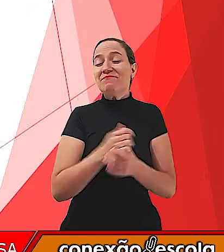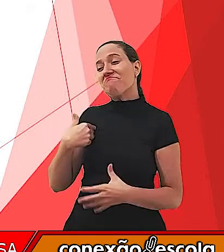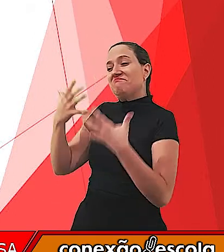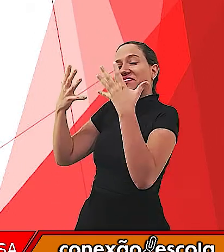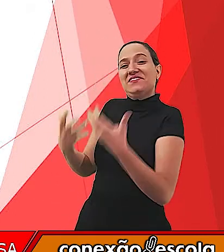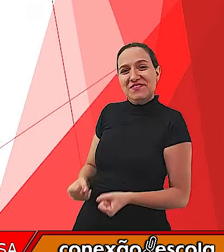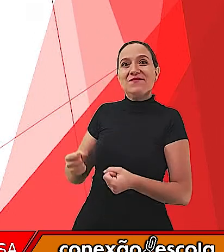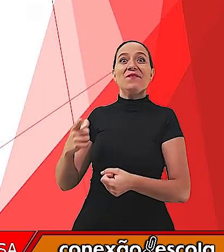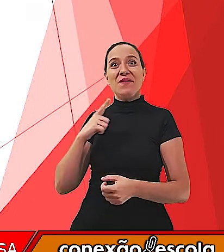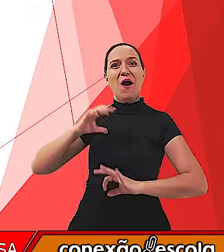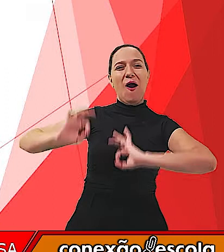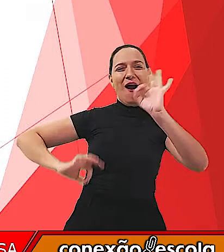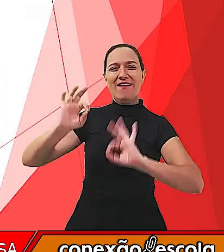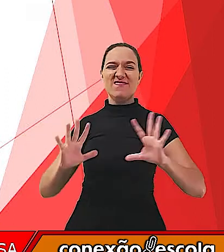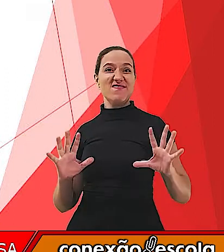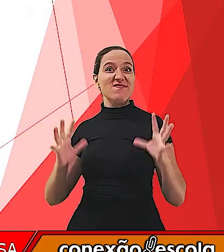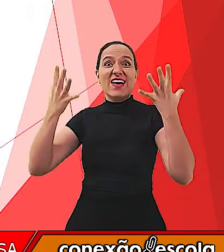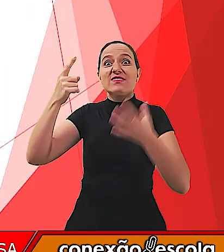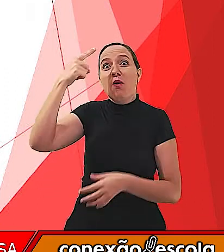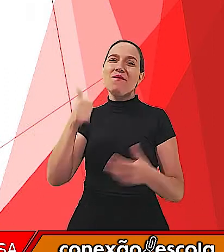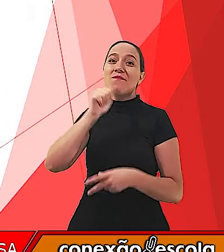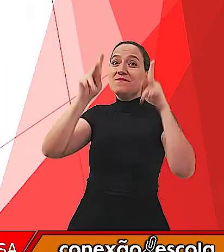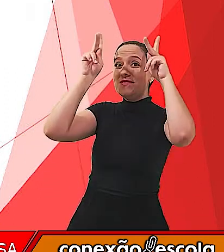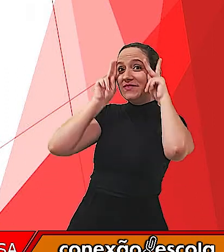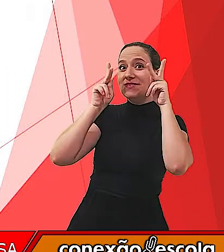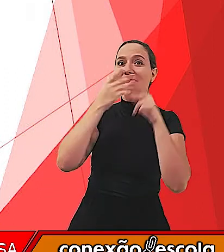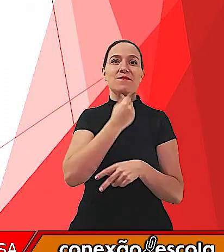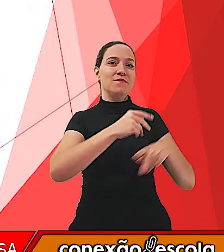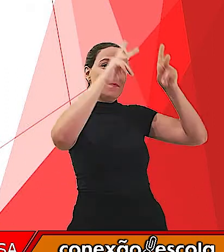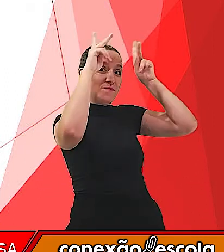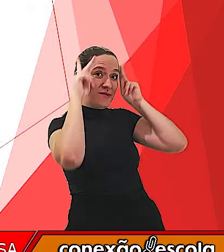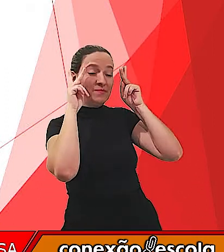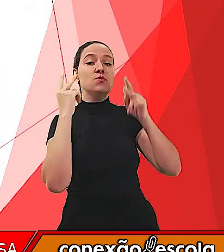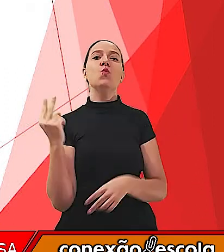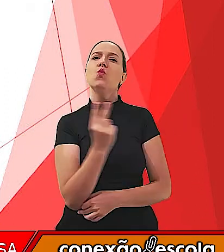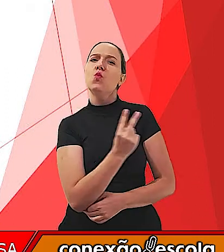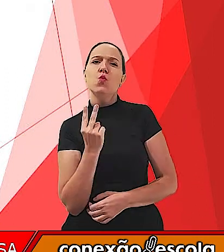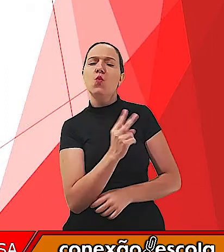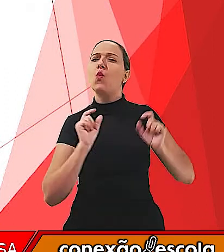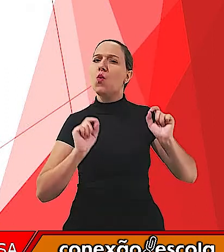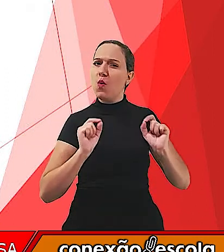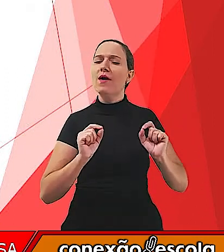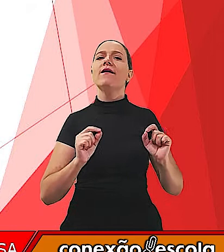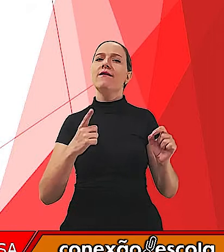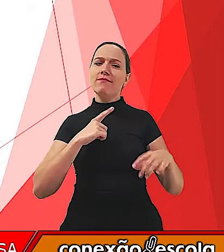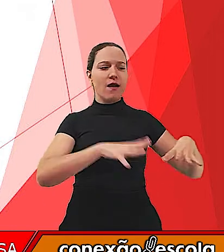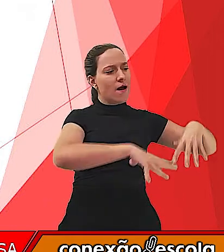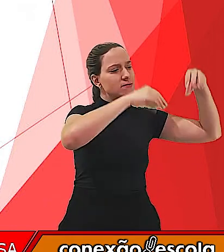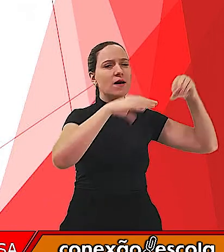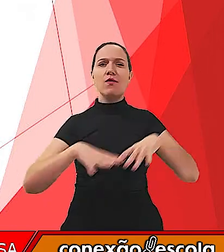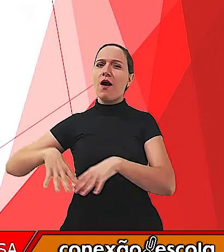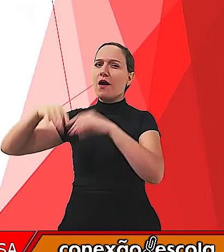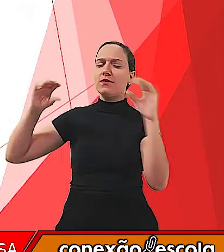de casamento que durou uma semana inteira. A princesa e o príncipe juntaram os dois reinos